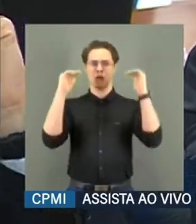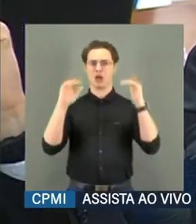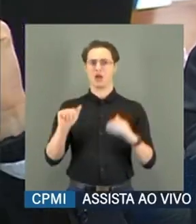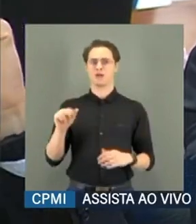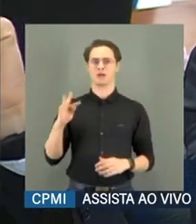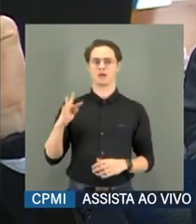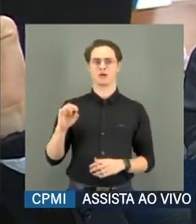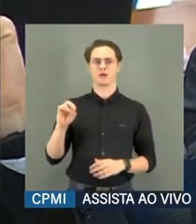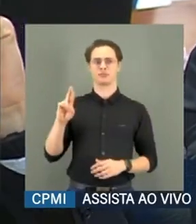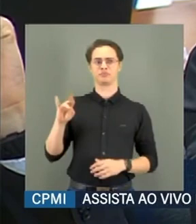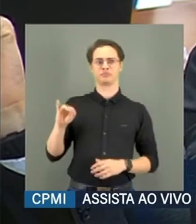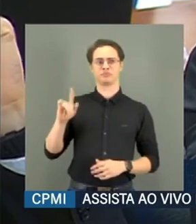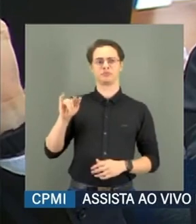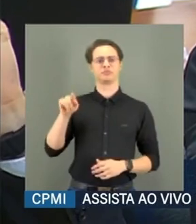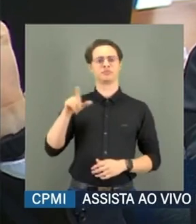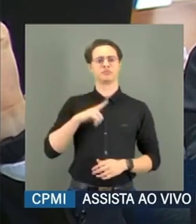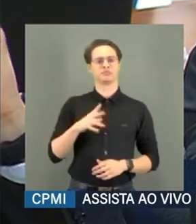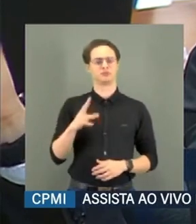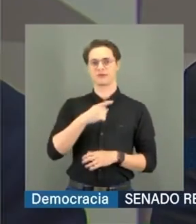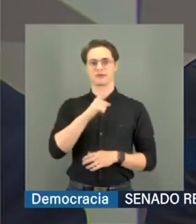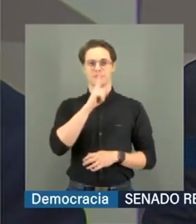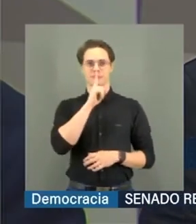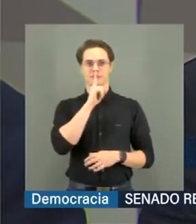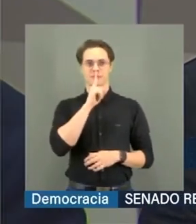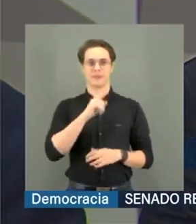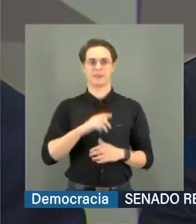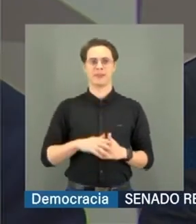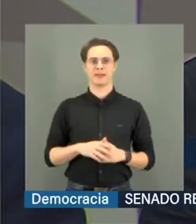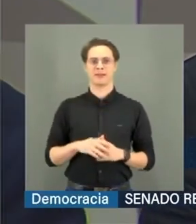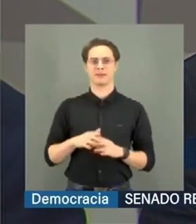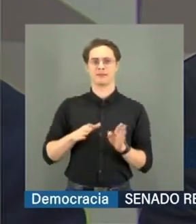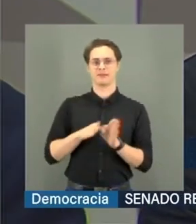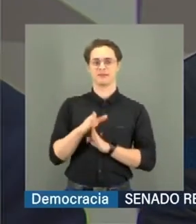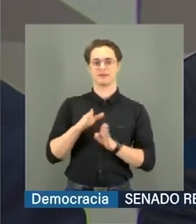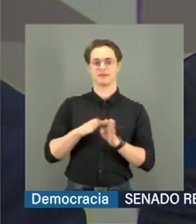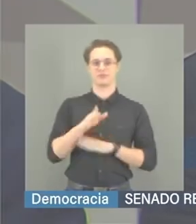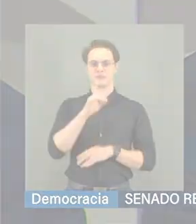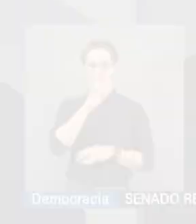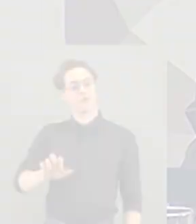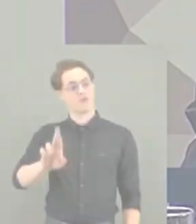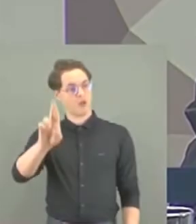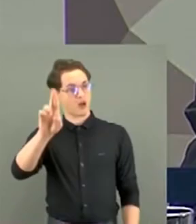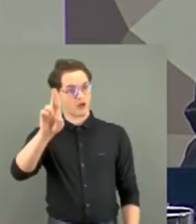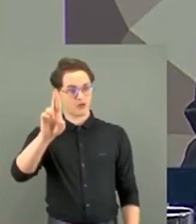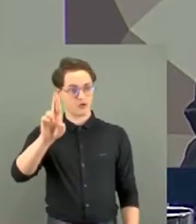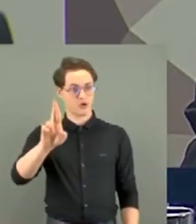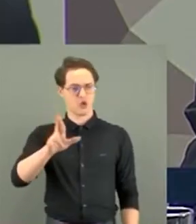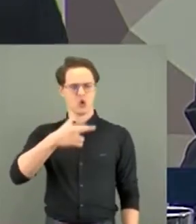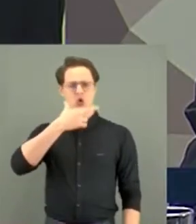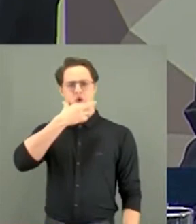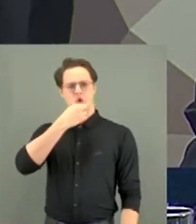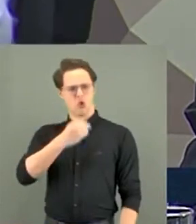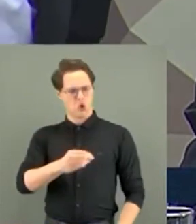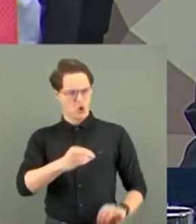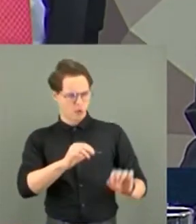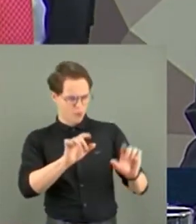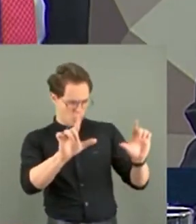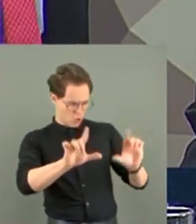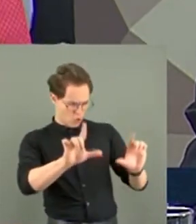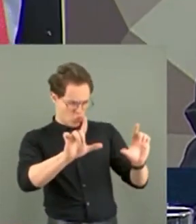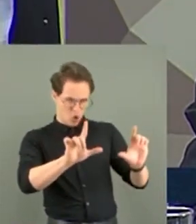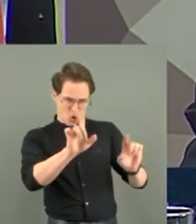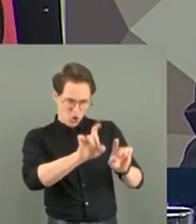Vaza Jato, o senhor recebeu alguma vantagem para fazer esse trabalho? Por orientação do meu advogado, irei ficar em silêncio. Um incrível hacker que iria vir